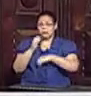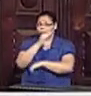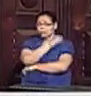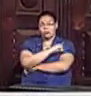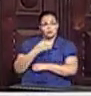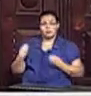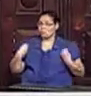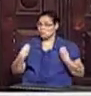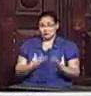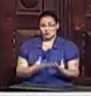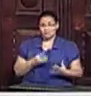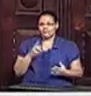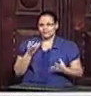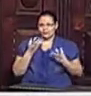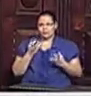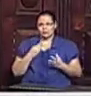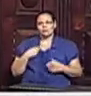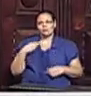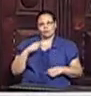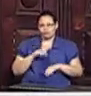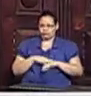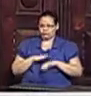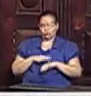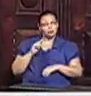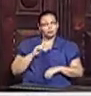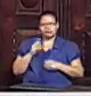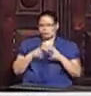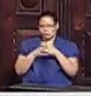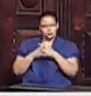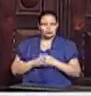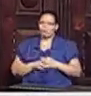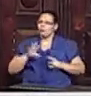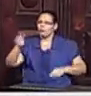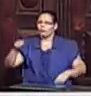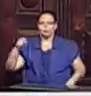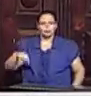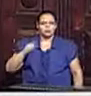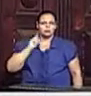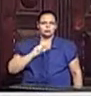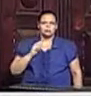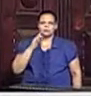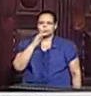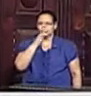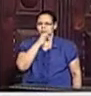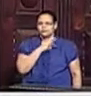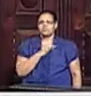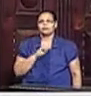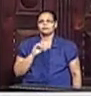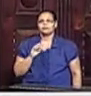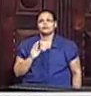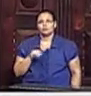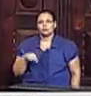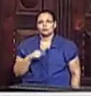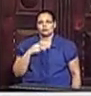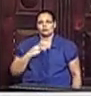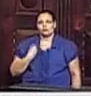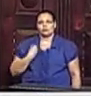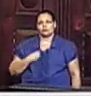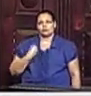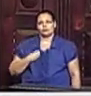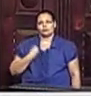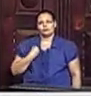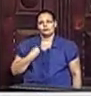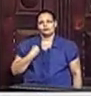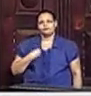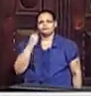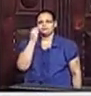entrego, se quiser vem buscar aqui. Isso significa que nós vamos ter daqui a pouco, ou já estamos vivendo,